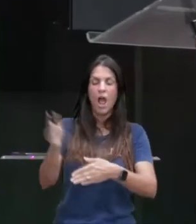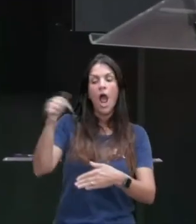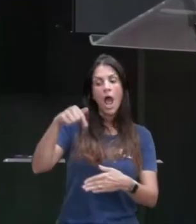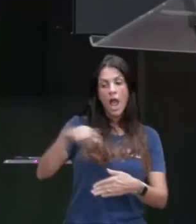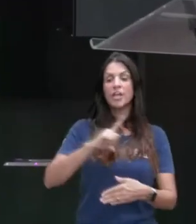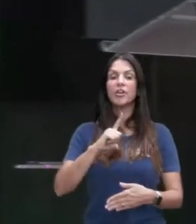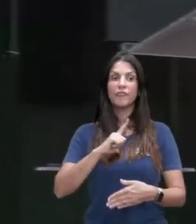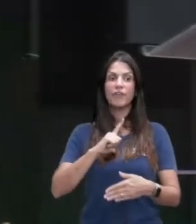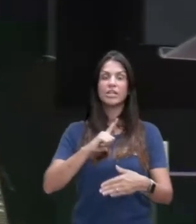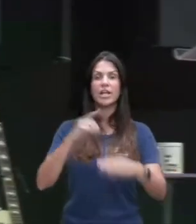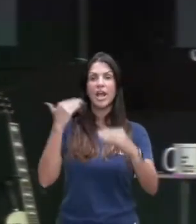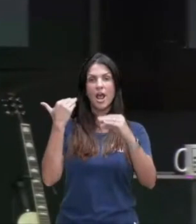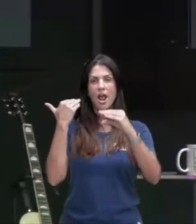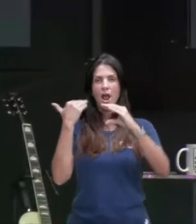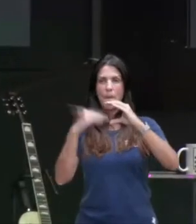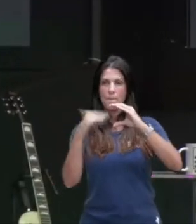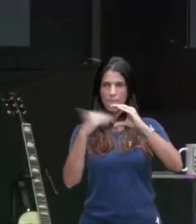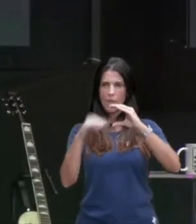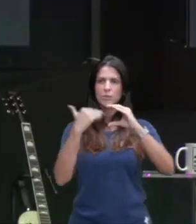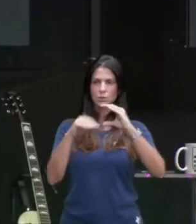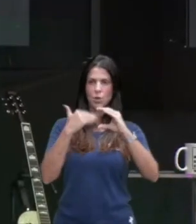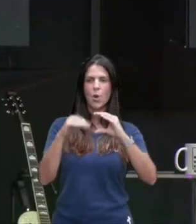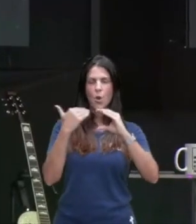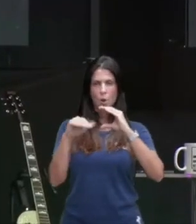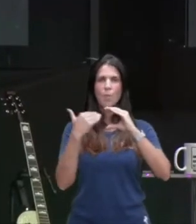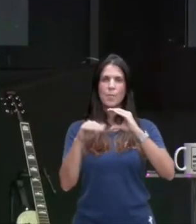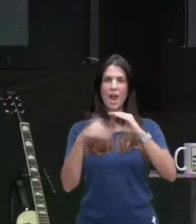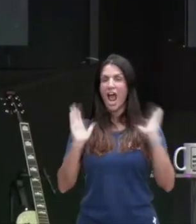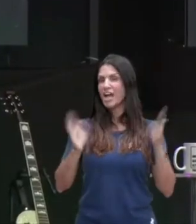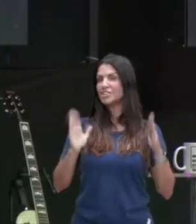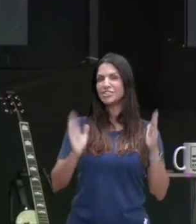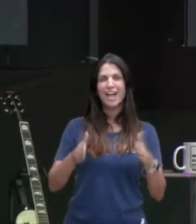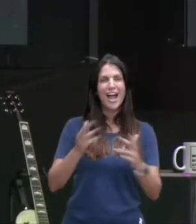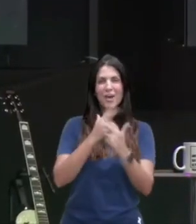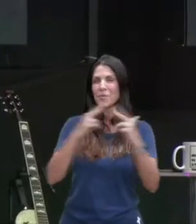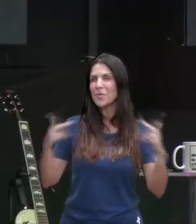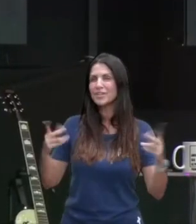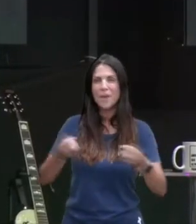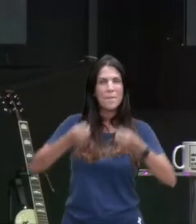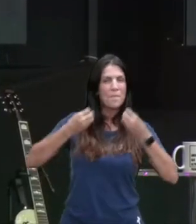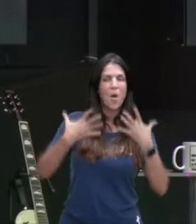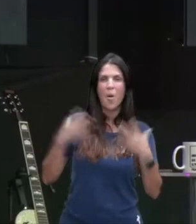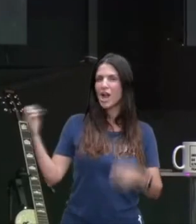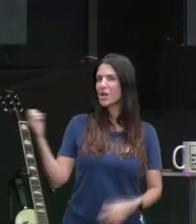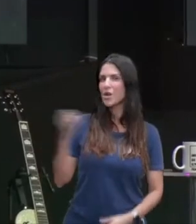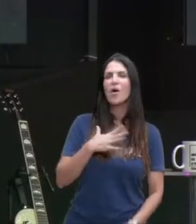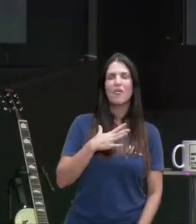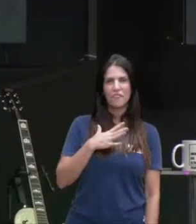aquilo e quem comprou Comprou sabendo que até mesmo eu já vendi que as benfeitorias ainda não realizadas